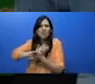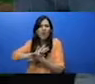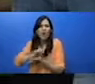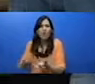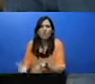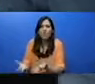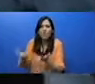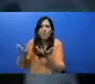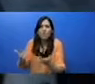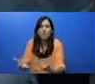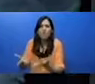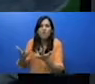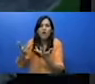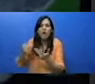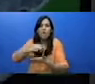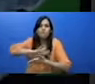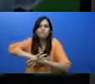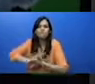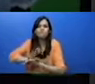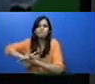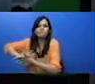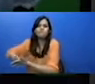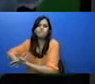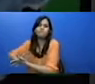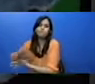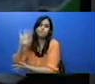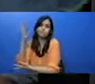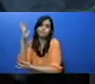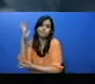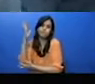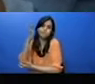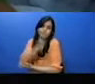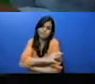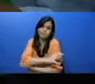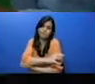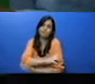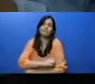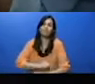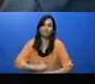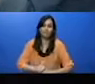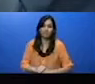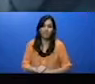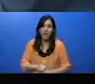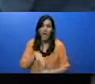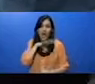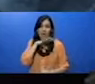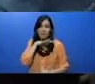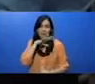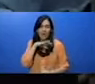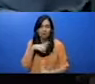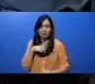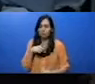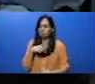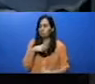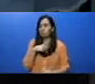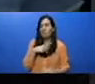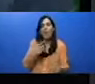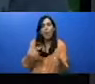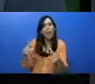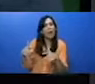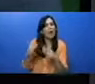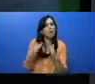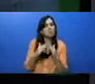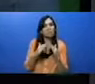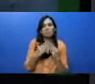desmatamento. E isso, olha, os animais ficam sem abrigo, sem alimentação e